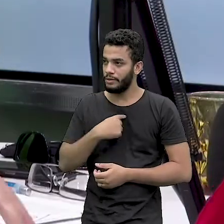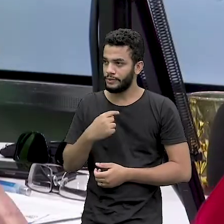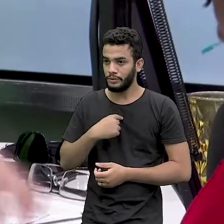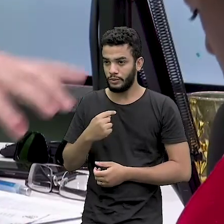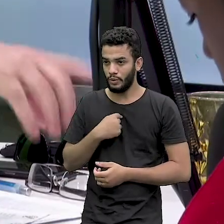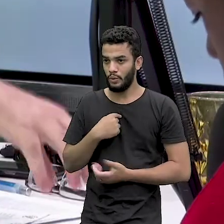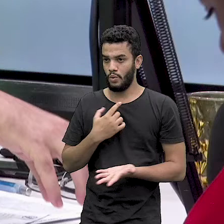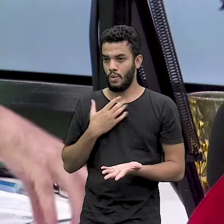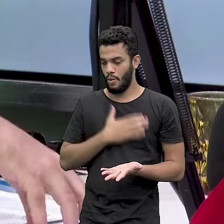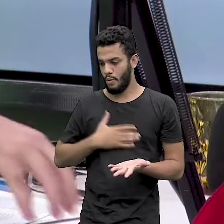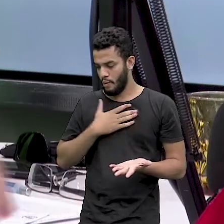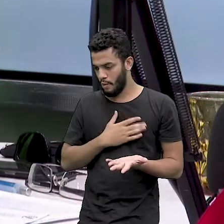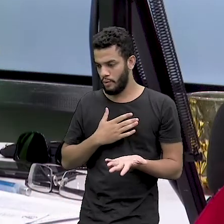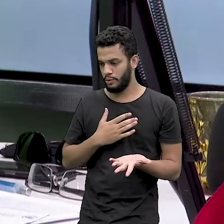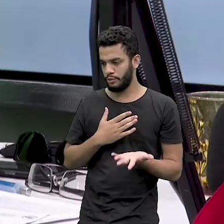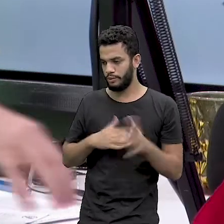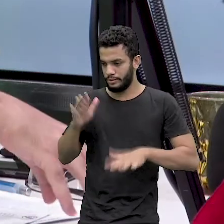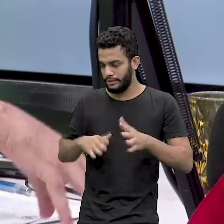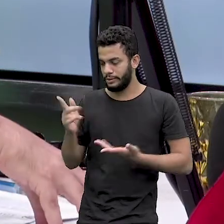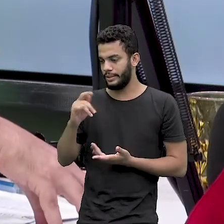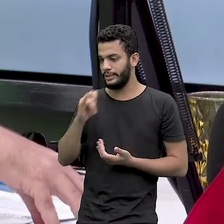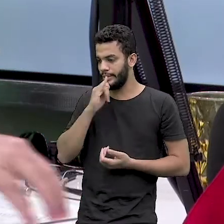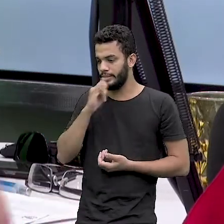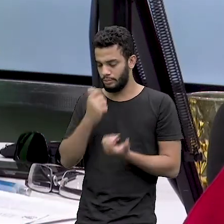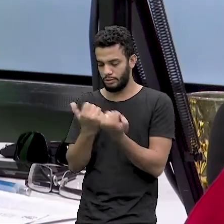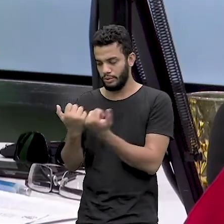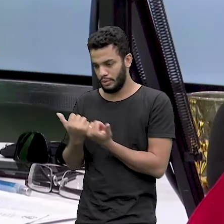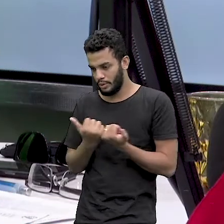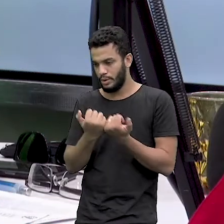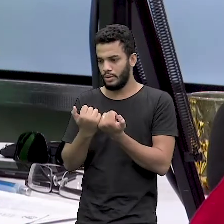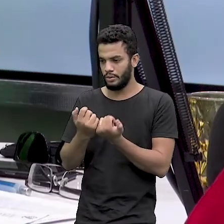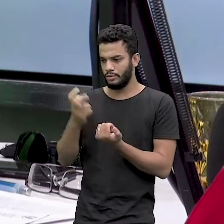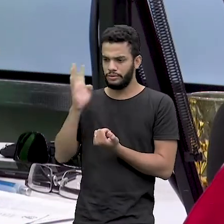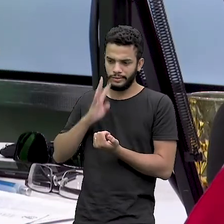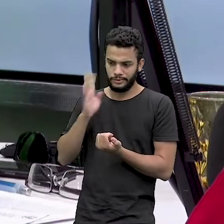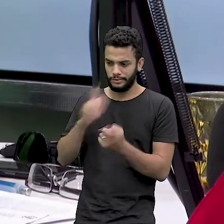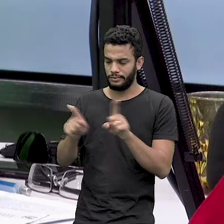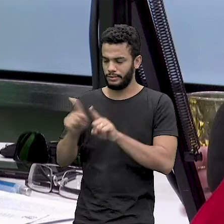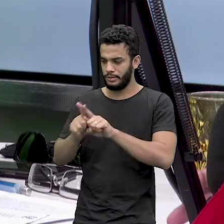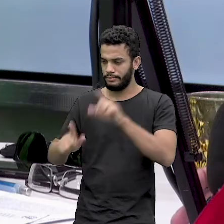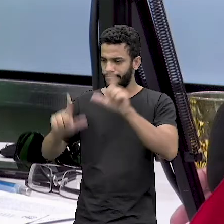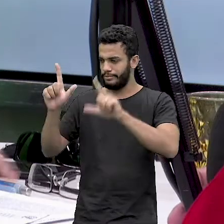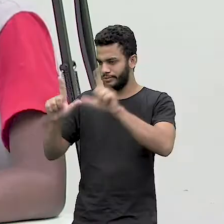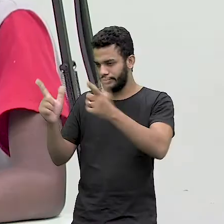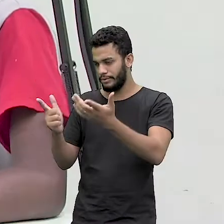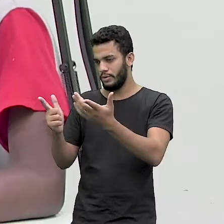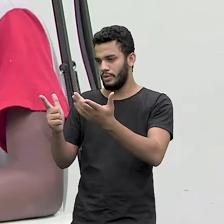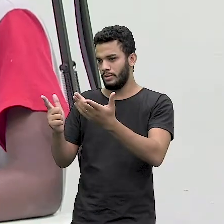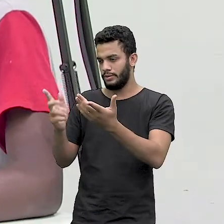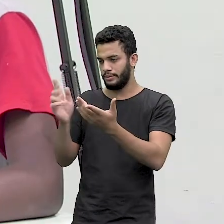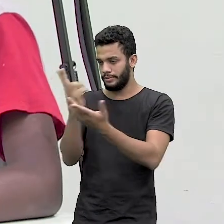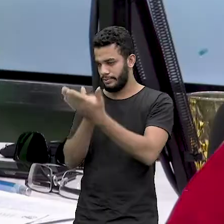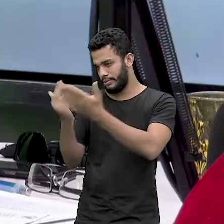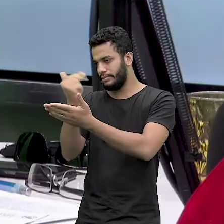muita gente, aí tem muitos jovens que estão já entrando na programação, outros já fazendo desenhos, né? Ganhando dinheiro com isso. Tem os